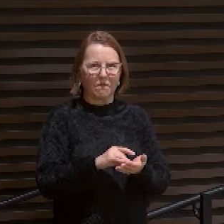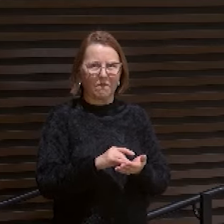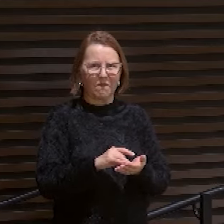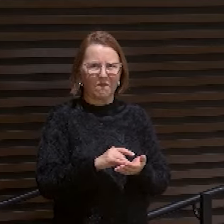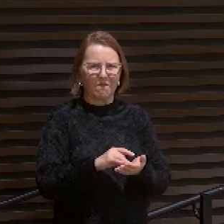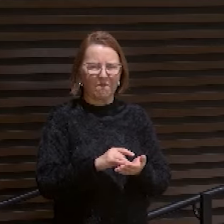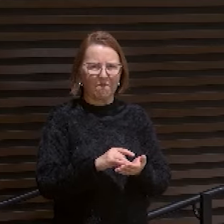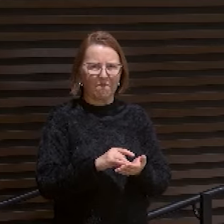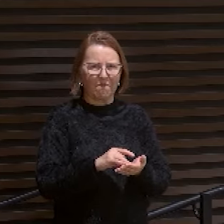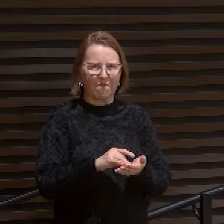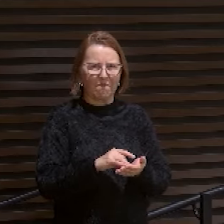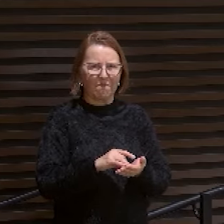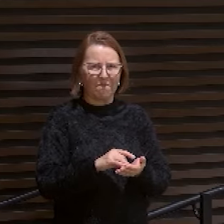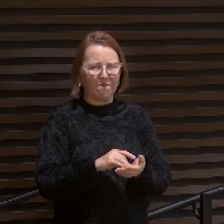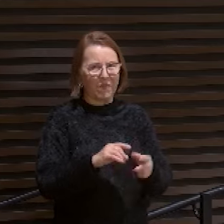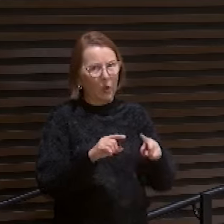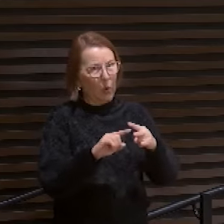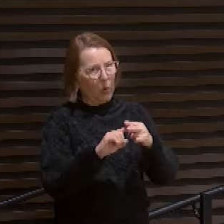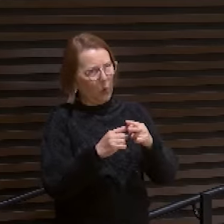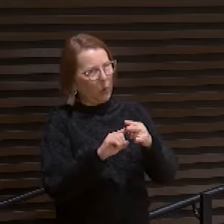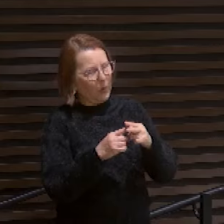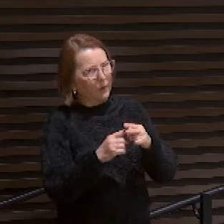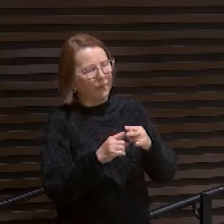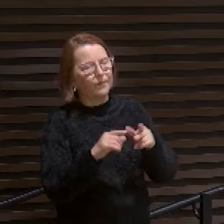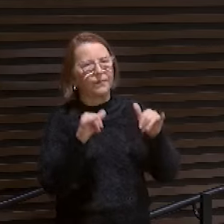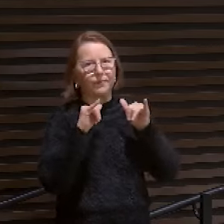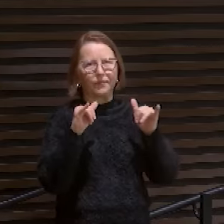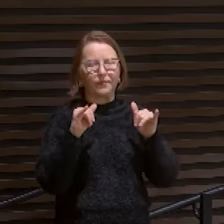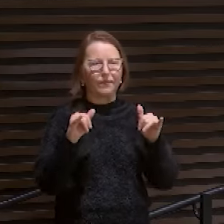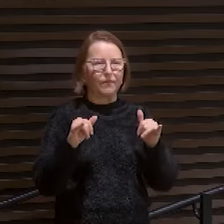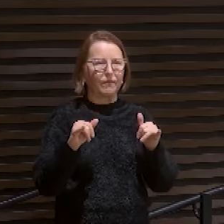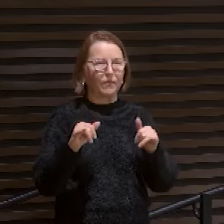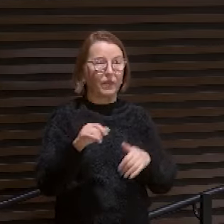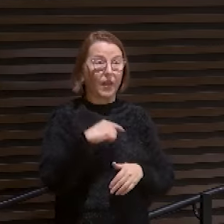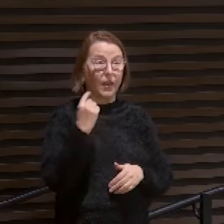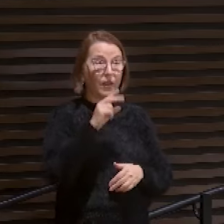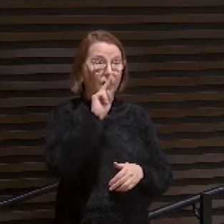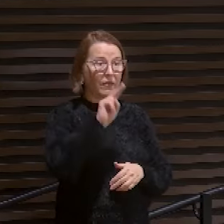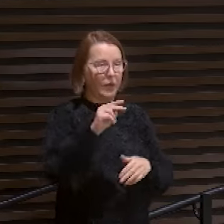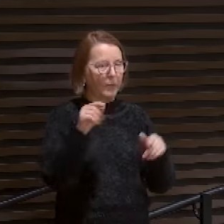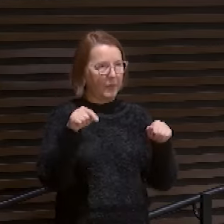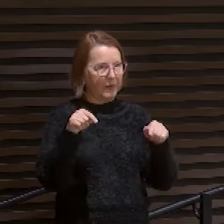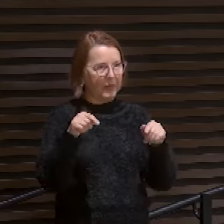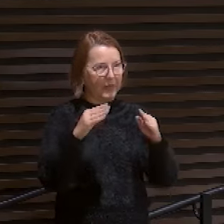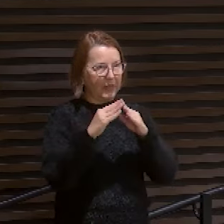dizendo. Nós estamos vendo aqui a igreja